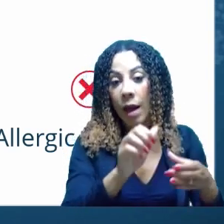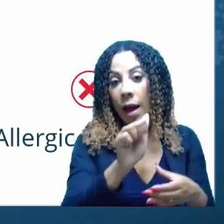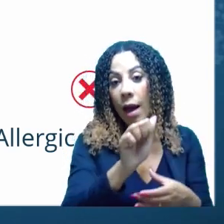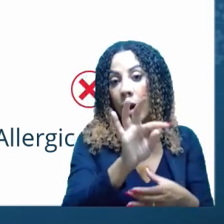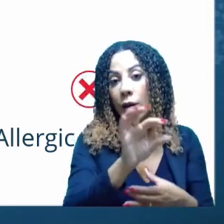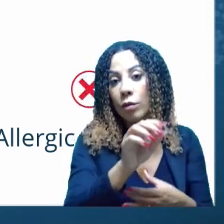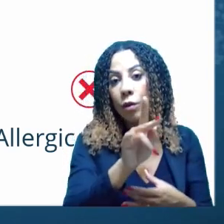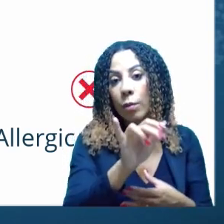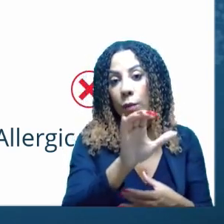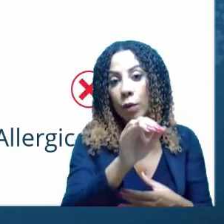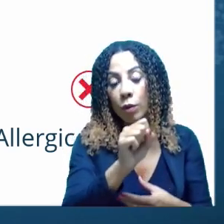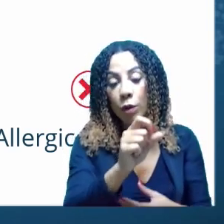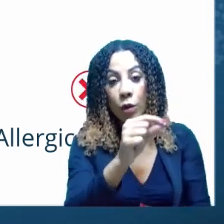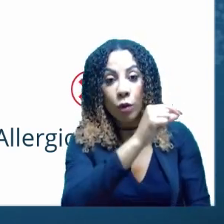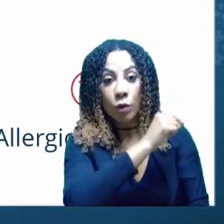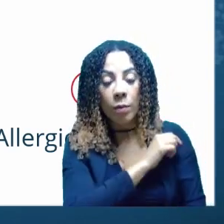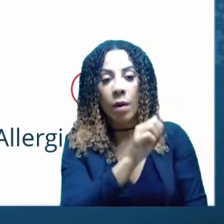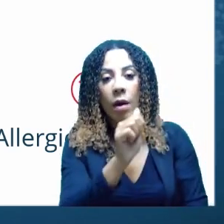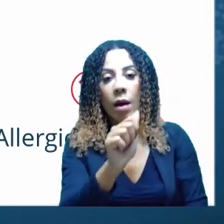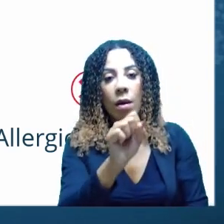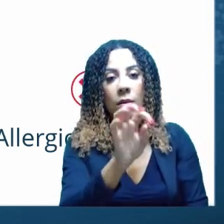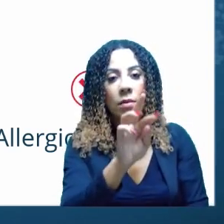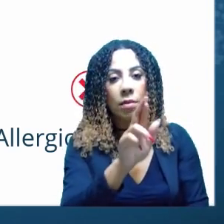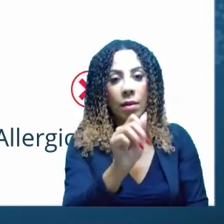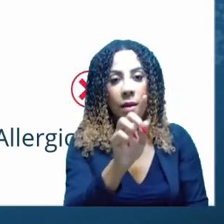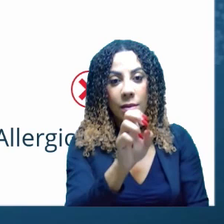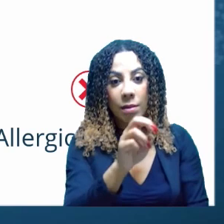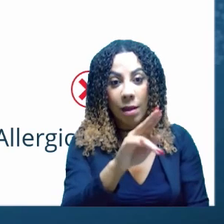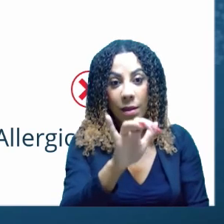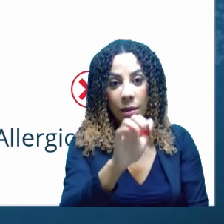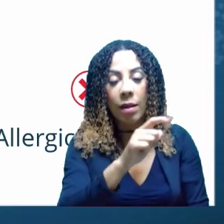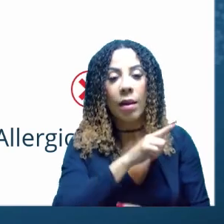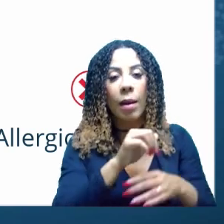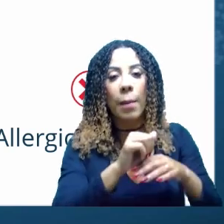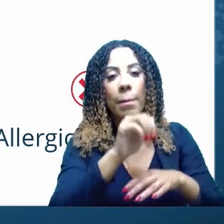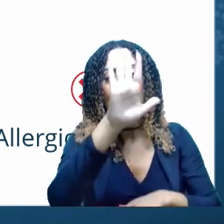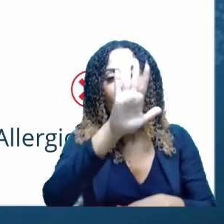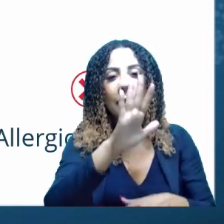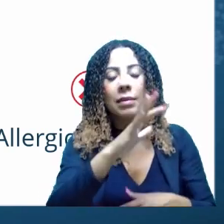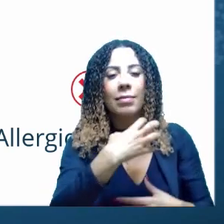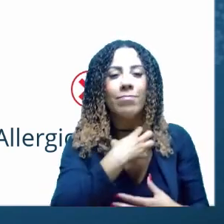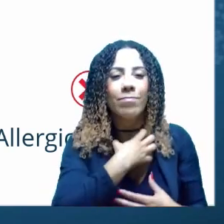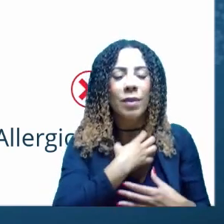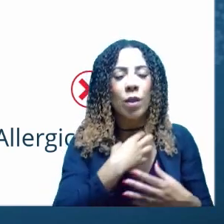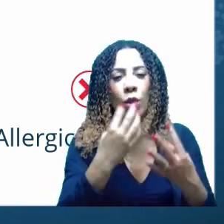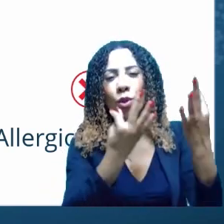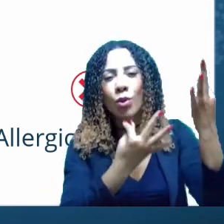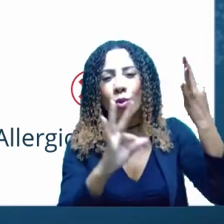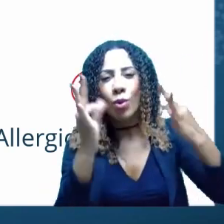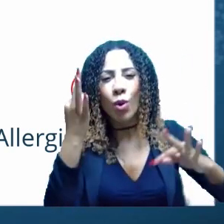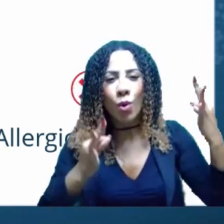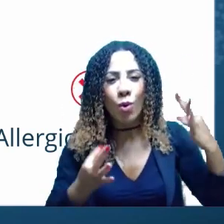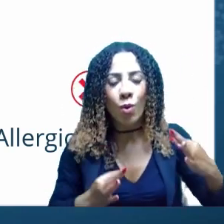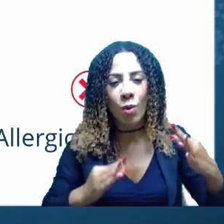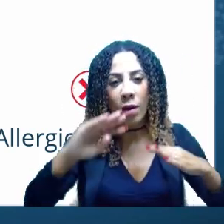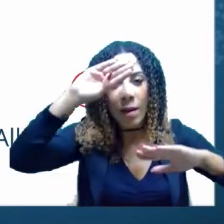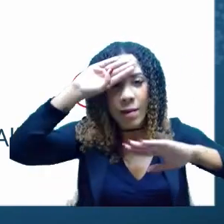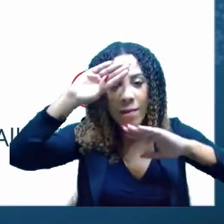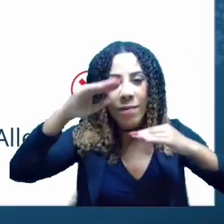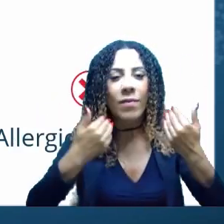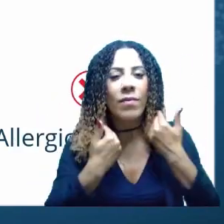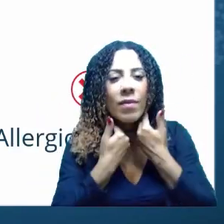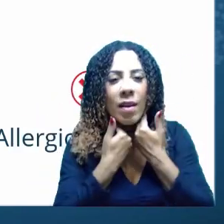possuem uma maior quantidade de efeitos adversos, como dor muscular, febre e calafrios,